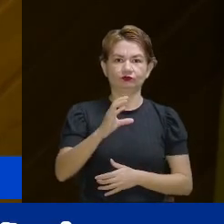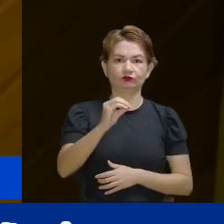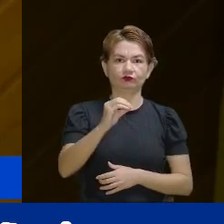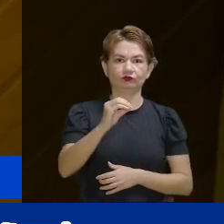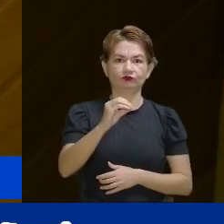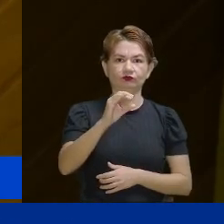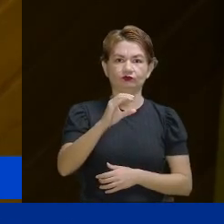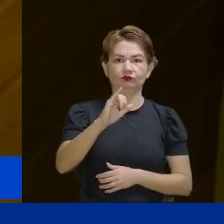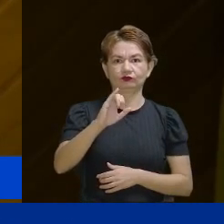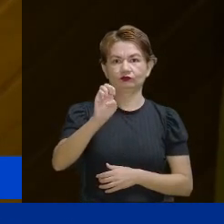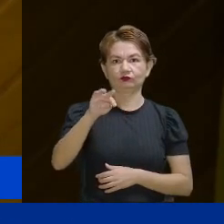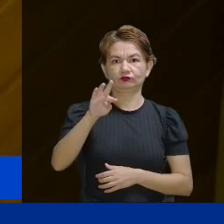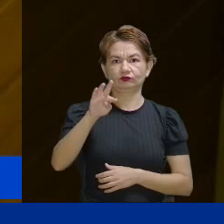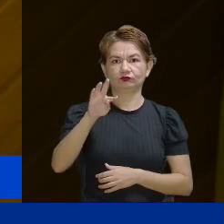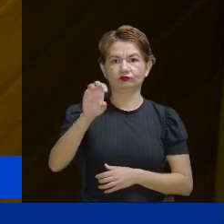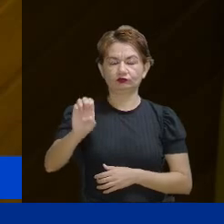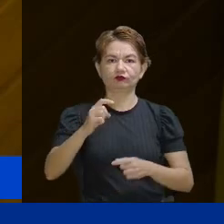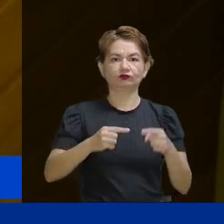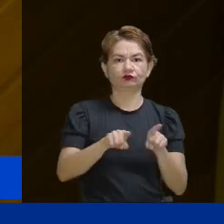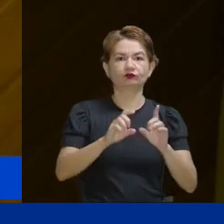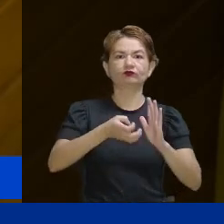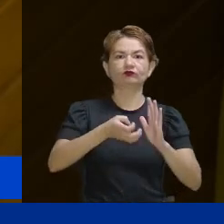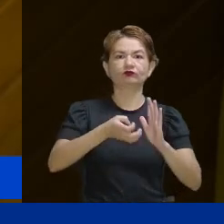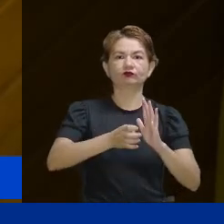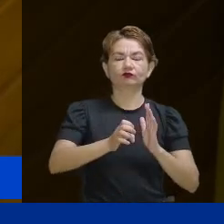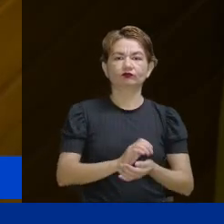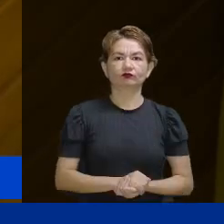quocientes eleitoral e partidário.